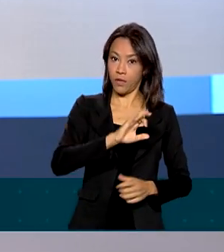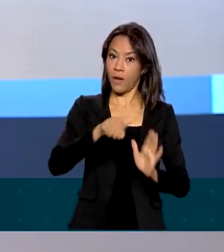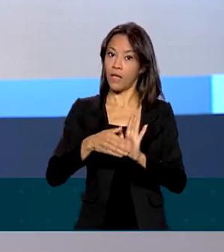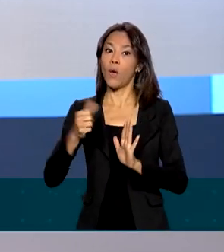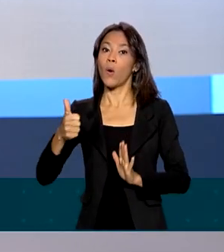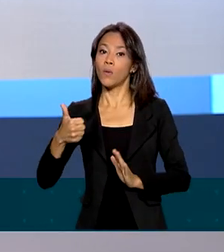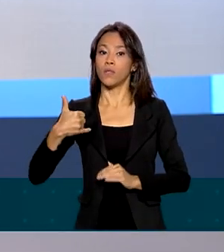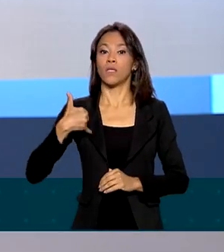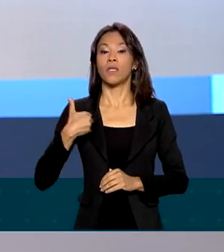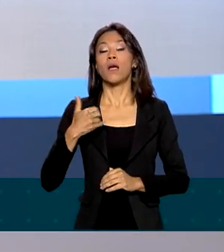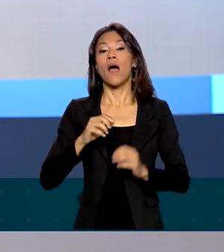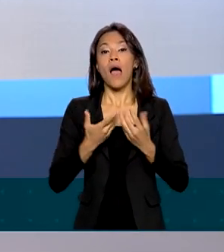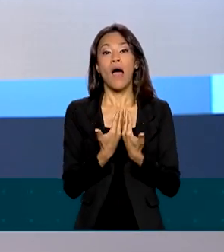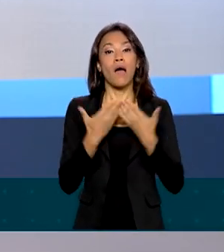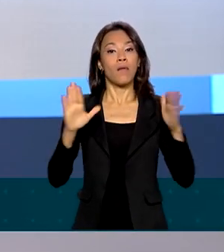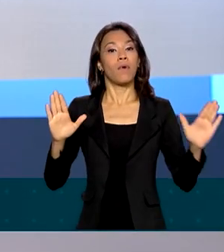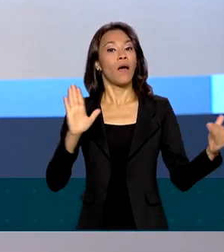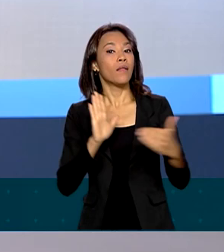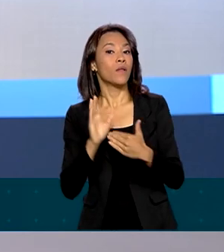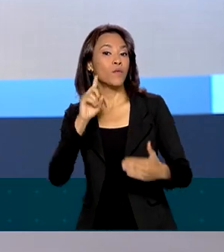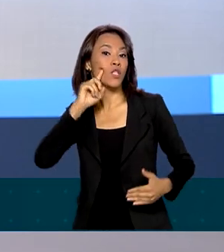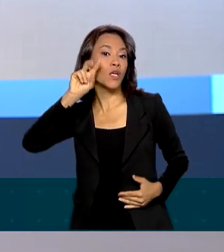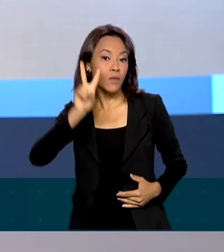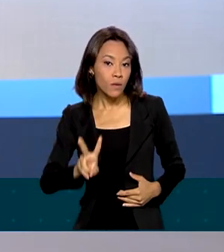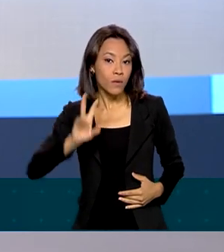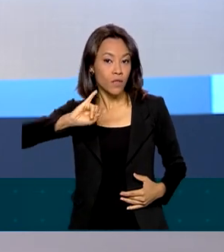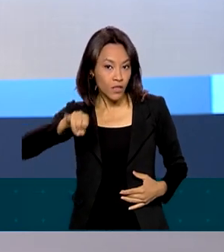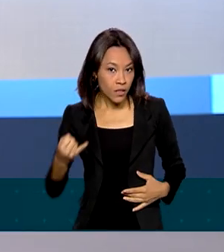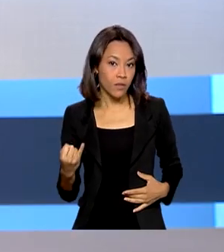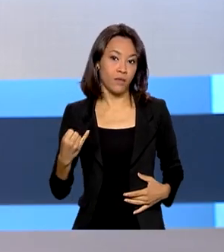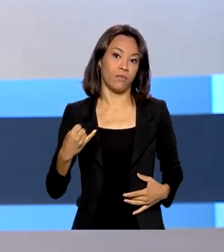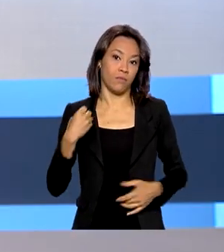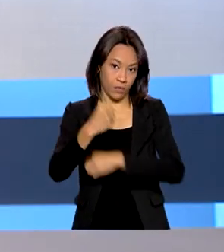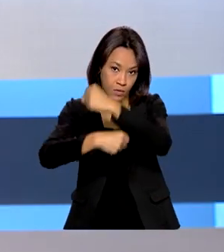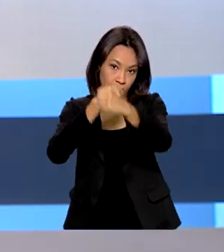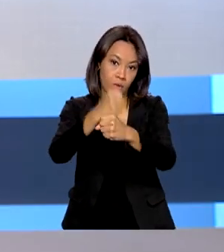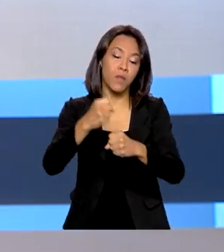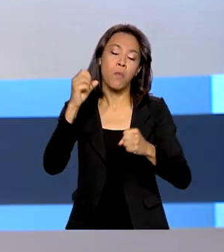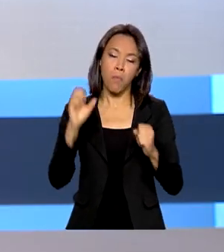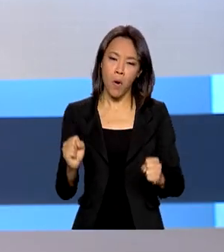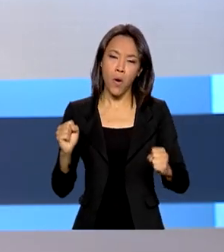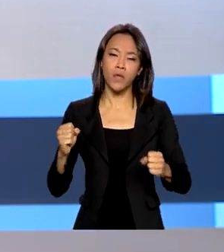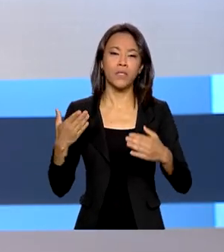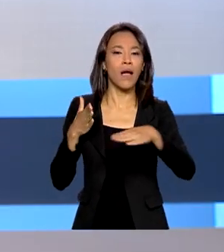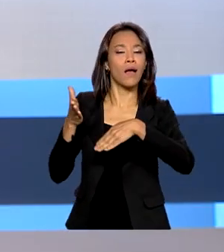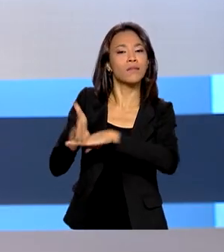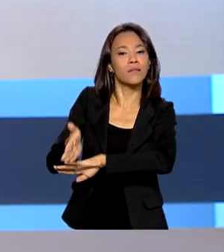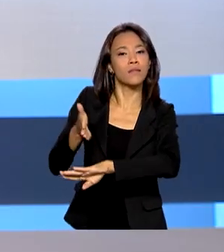até dois de janeiro de 2022 para participar basta acessar o Portal do Ministério da Saúde